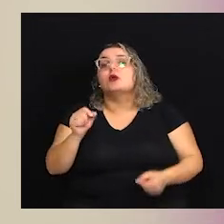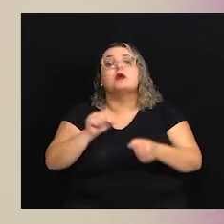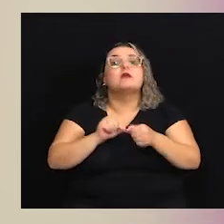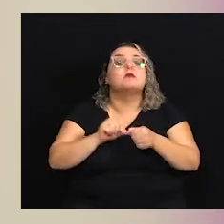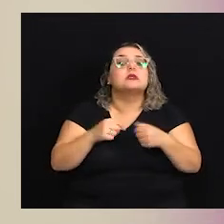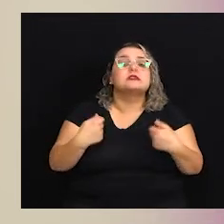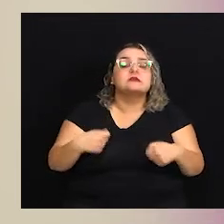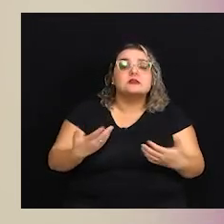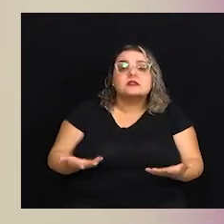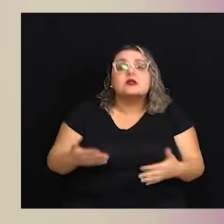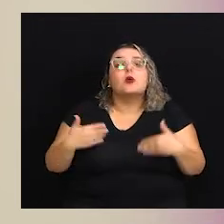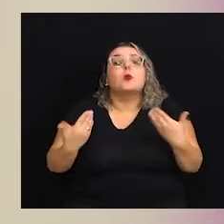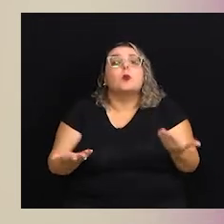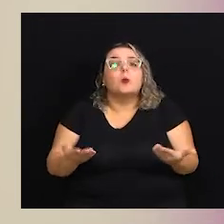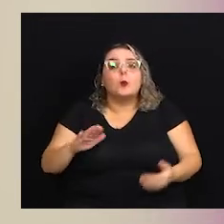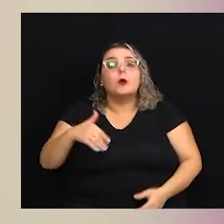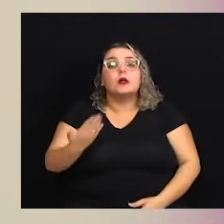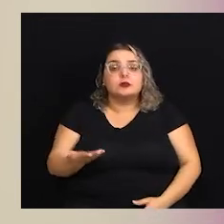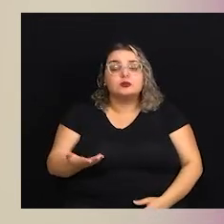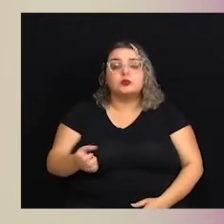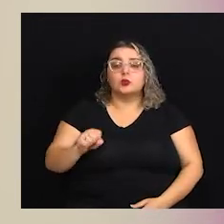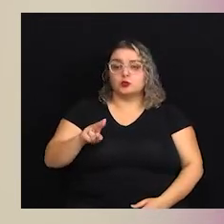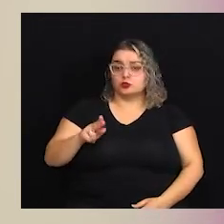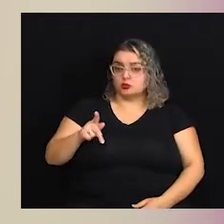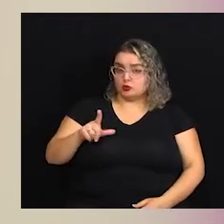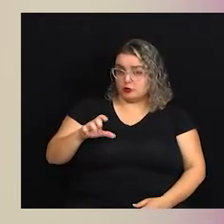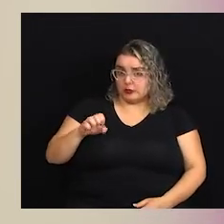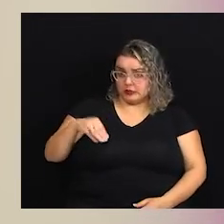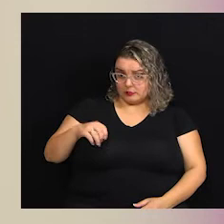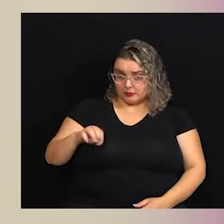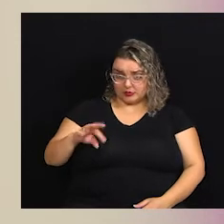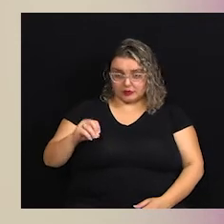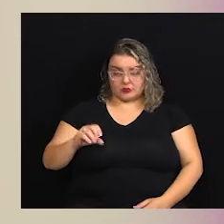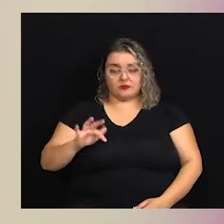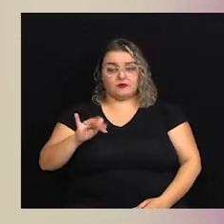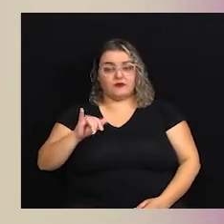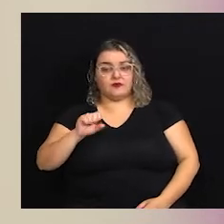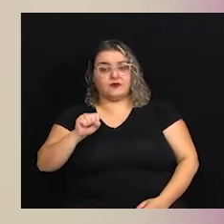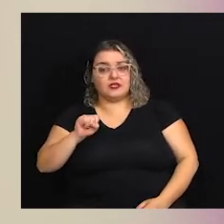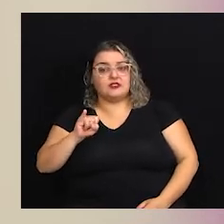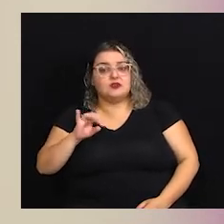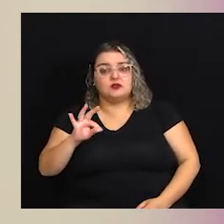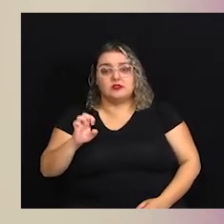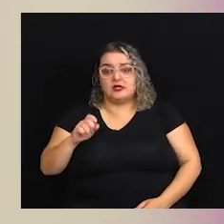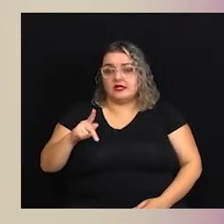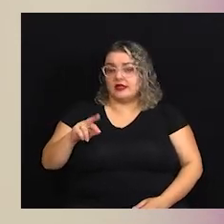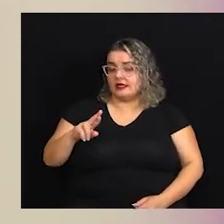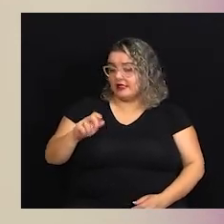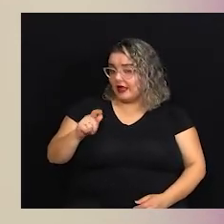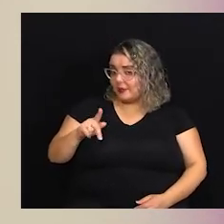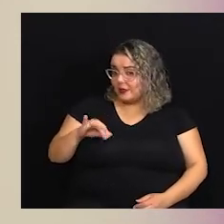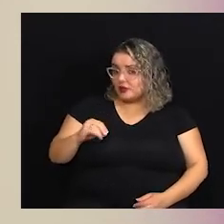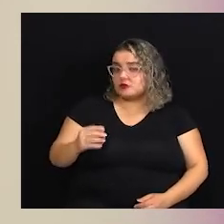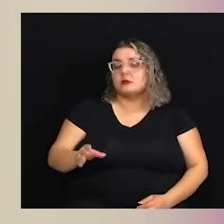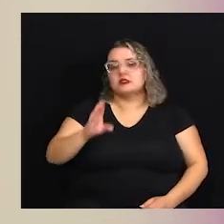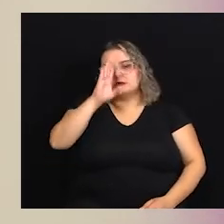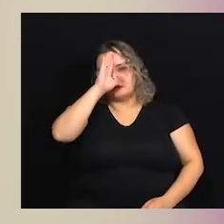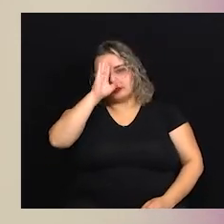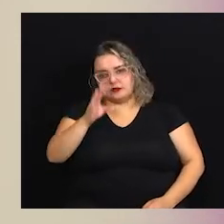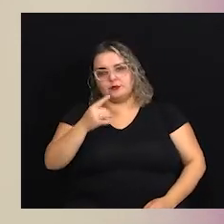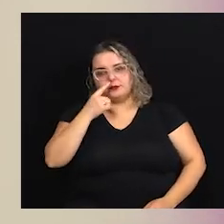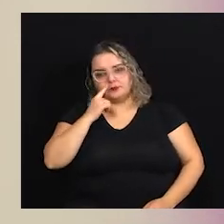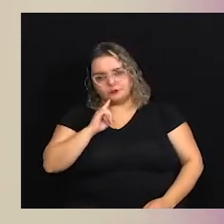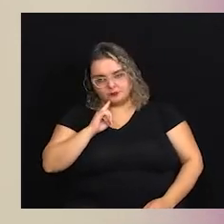que fazer? Quando que eu tenho que fazer? Também. Quais os suplementos? Quais os fitoterápicos? Então, uma abordagem completa, mas